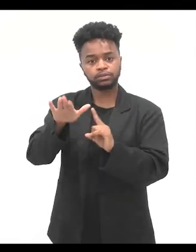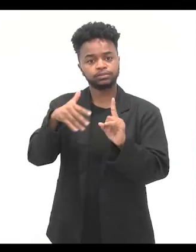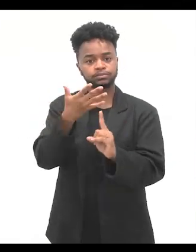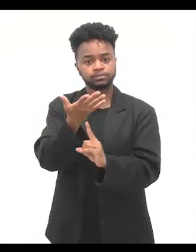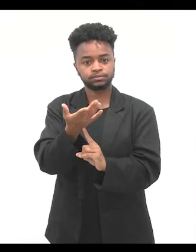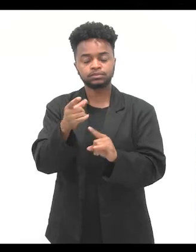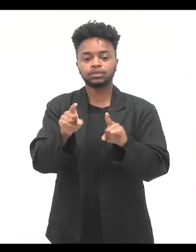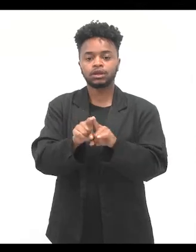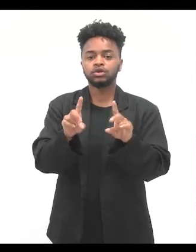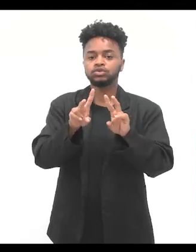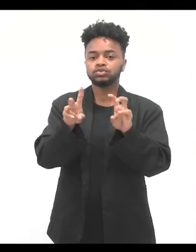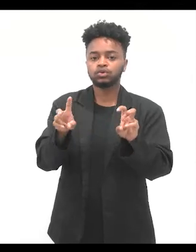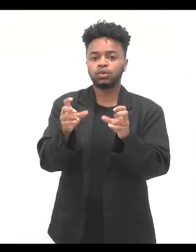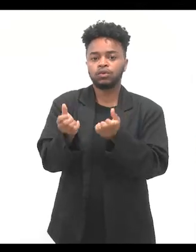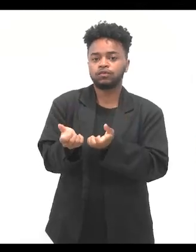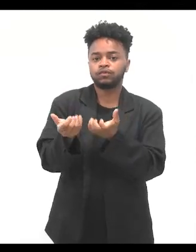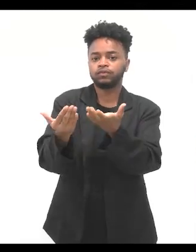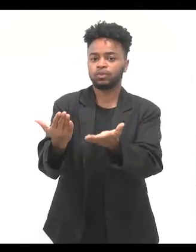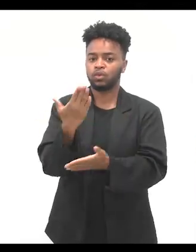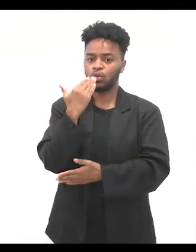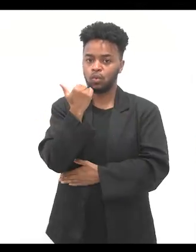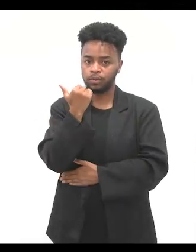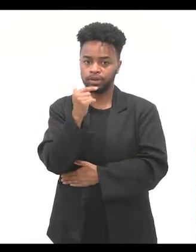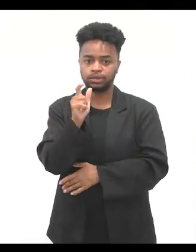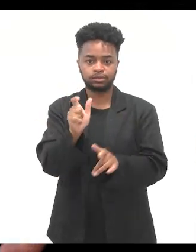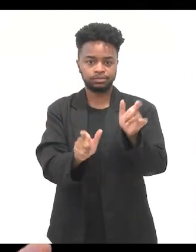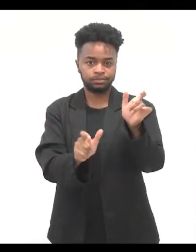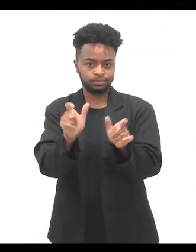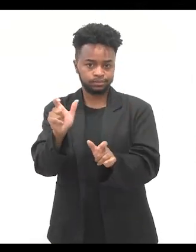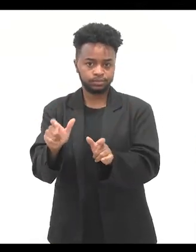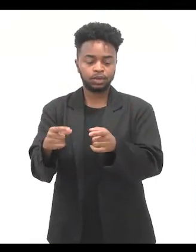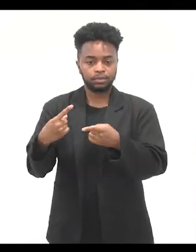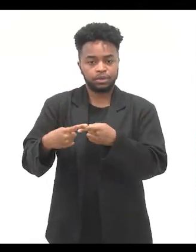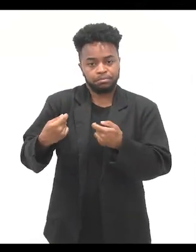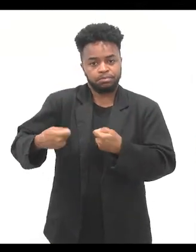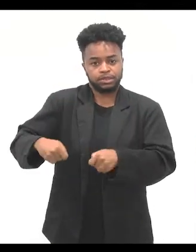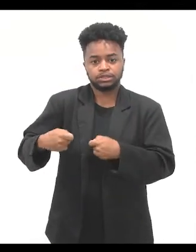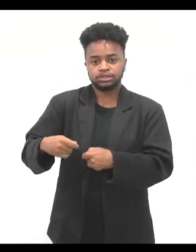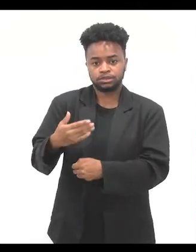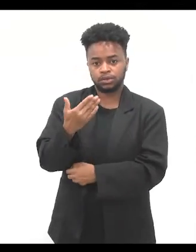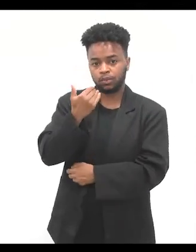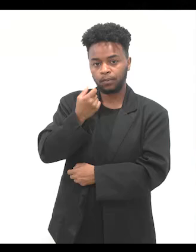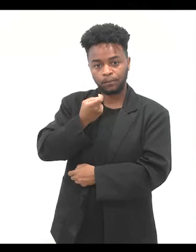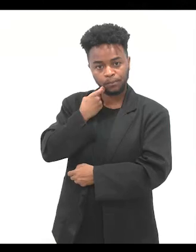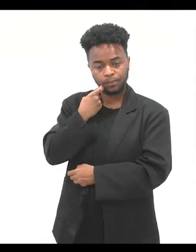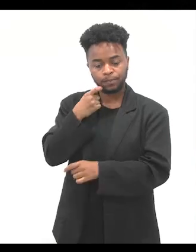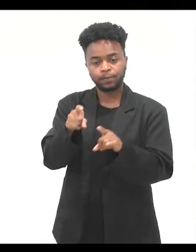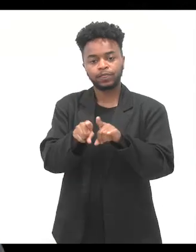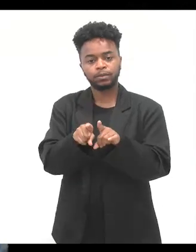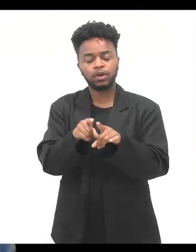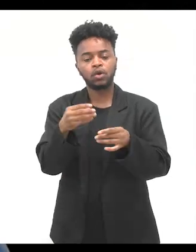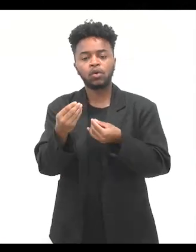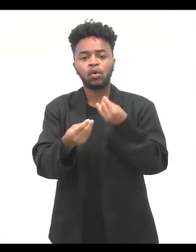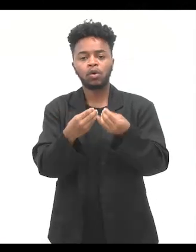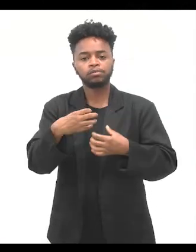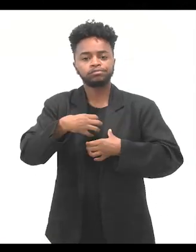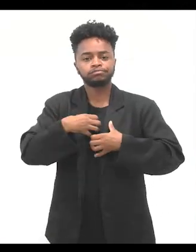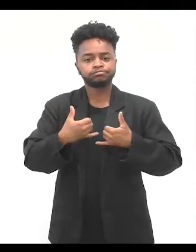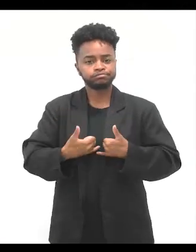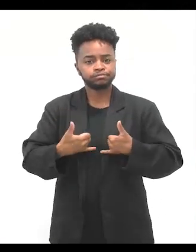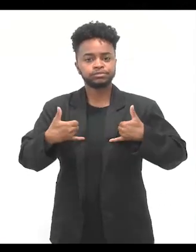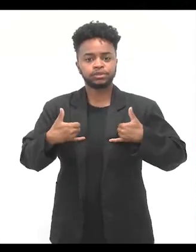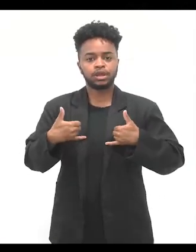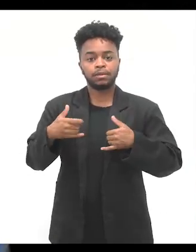questão do alimento em que as pessoas precisam se alimentar, que é o peixe, e o privilégio de quem está naquele